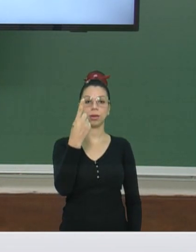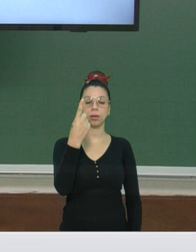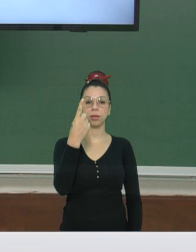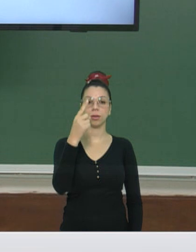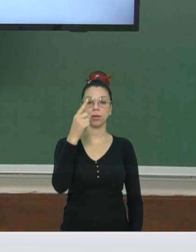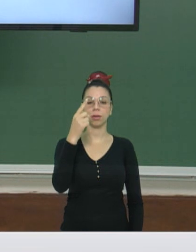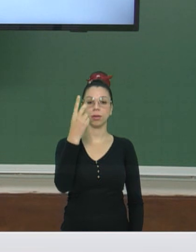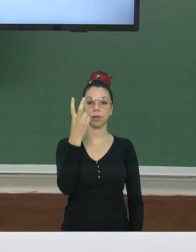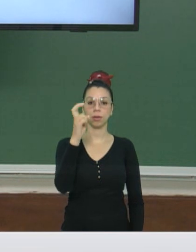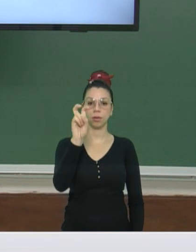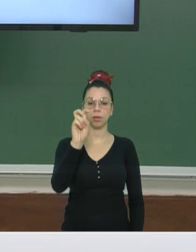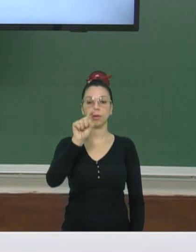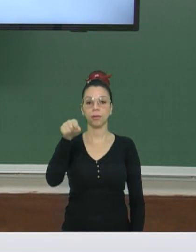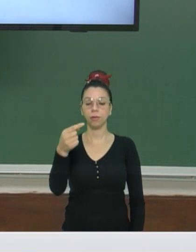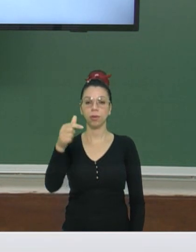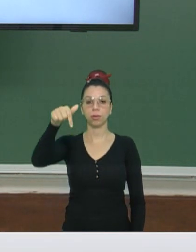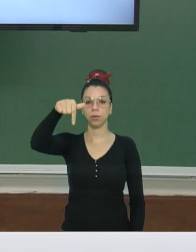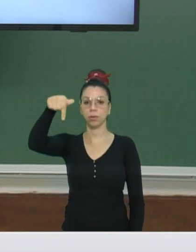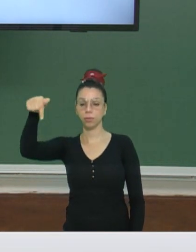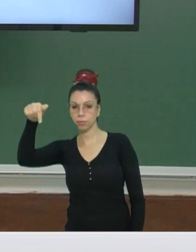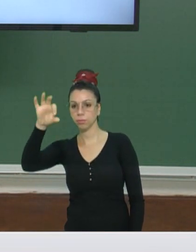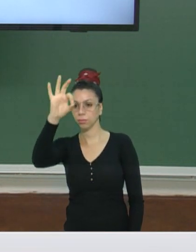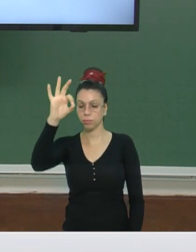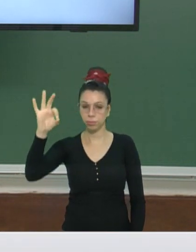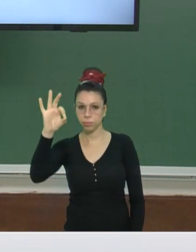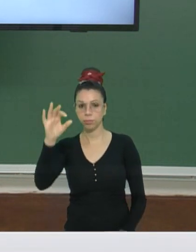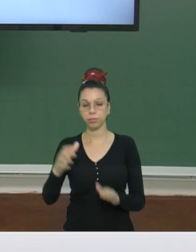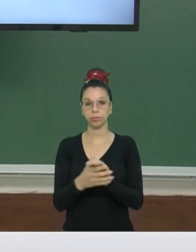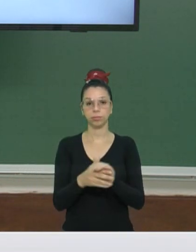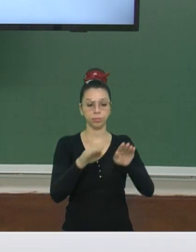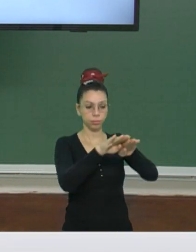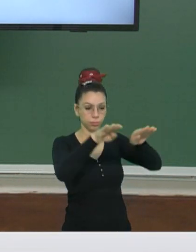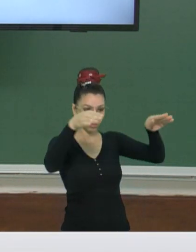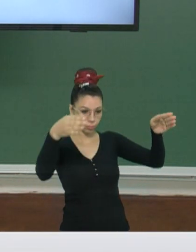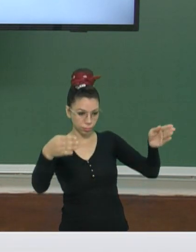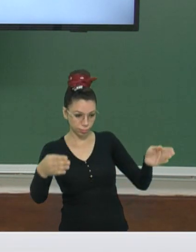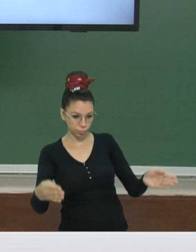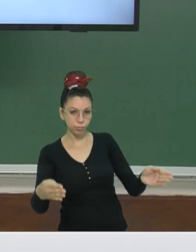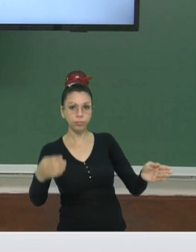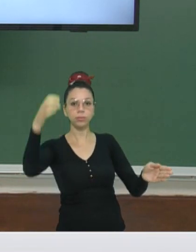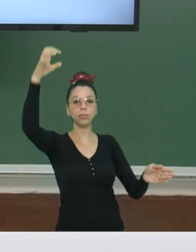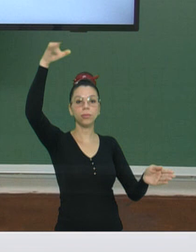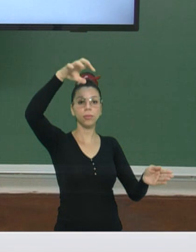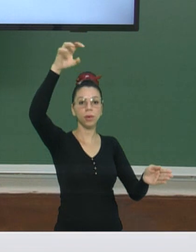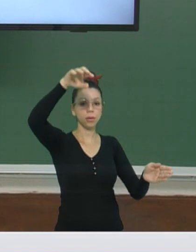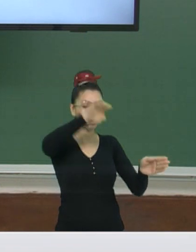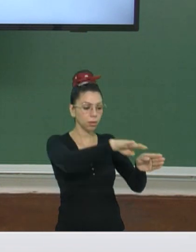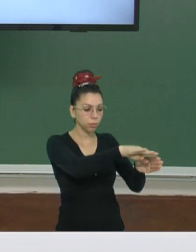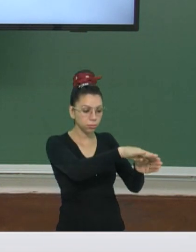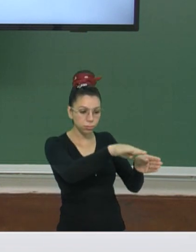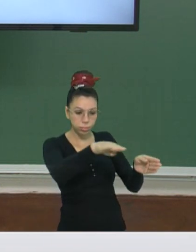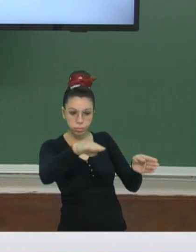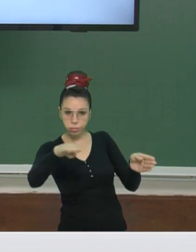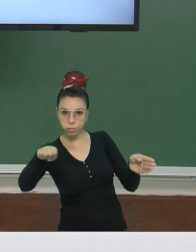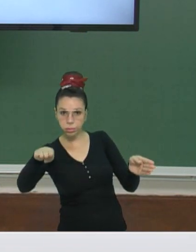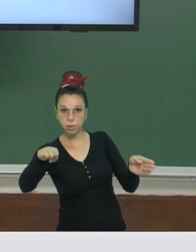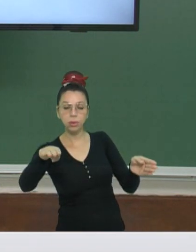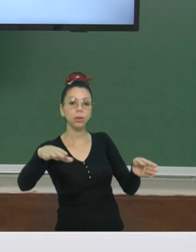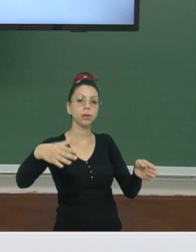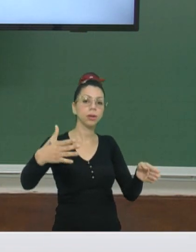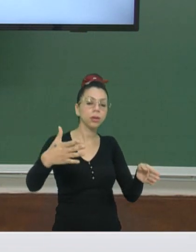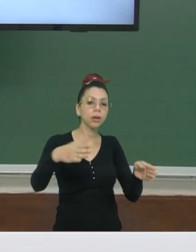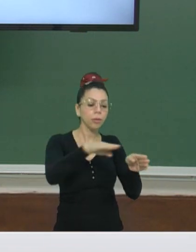15,77% depósito de água ao nível do solo. Ou seja, nós passamos pelos